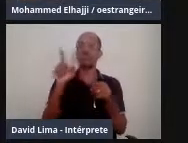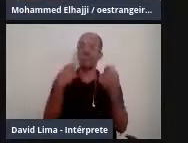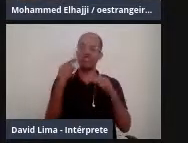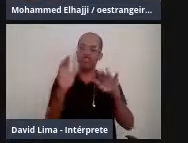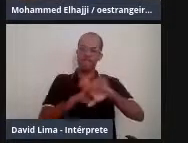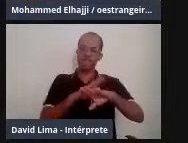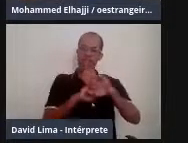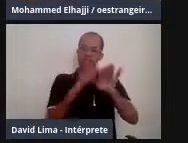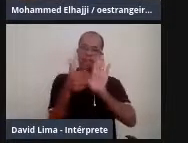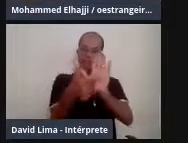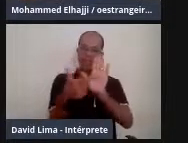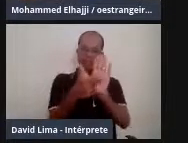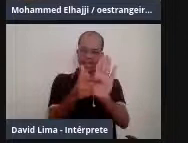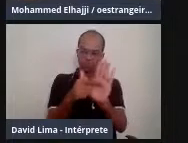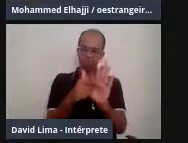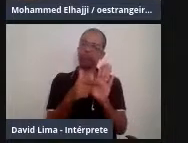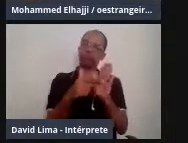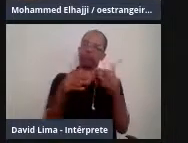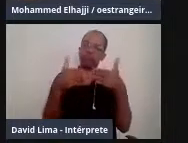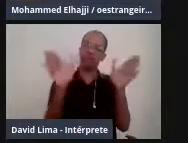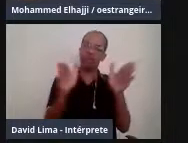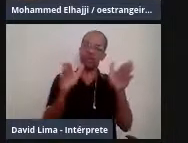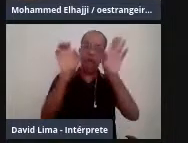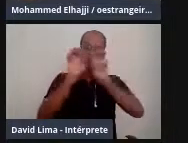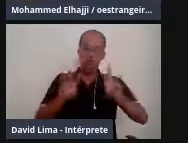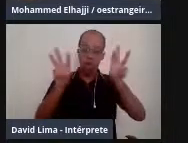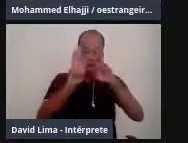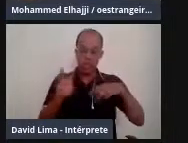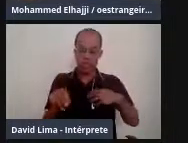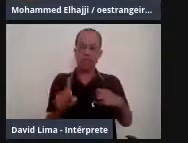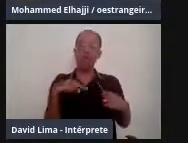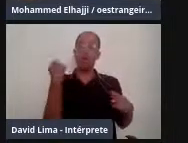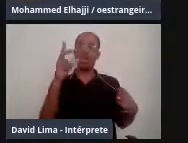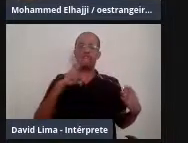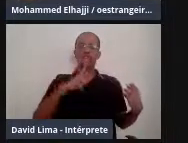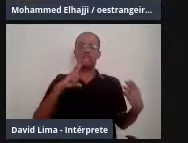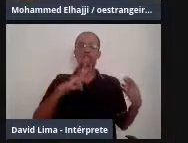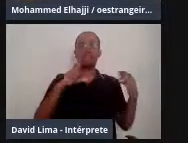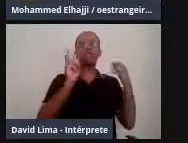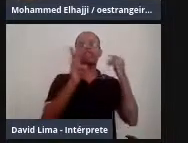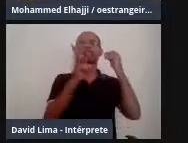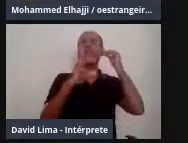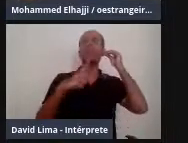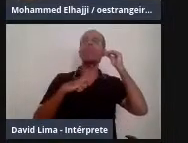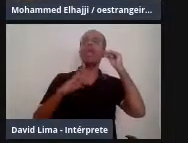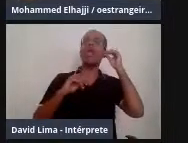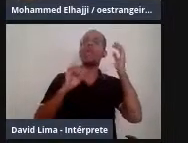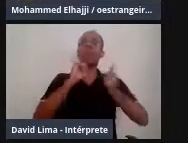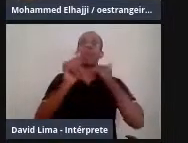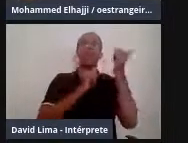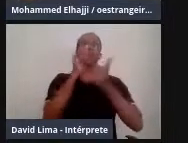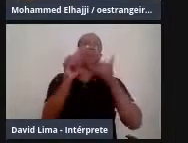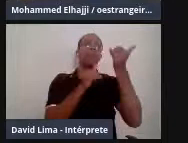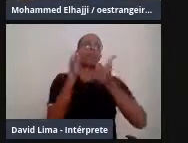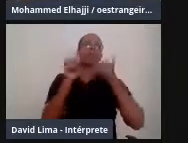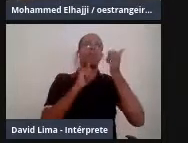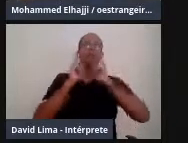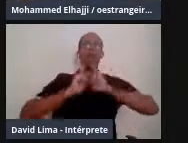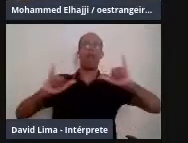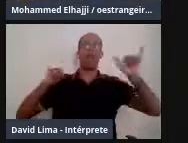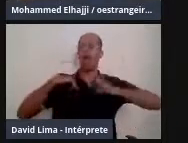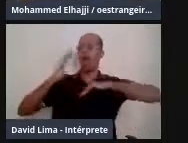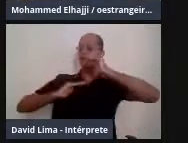nesse painel de abertura da Cátedra Unesco. A gente sempre tem valorizado a divulgação das nossas atividades no âmbito